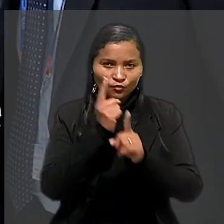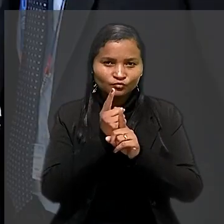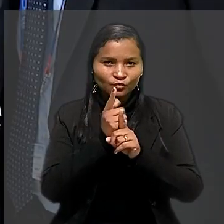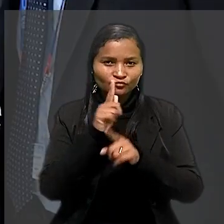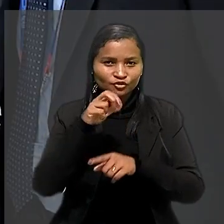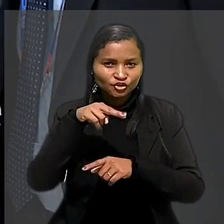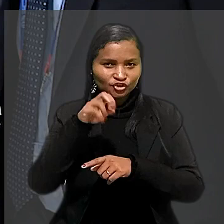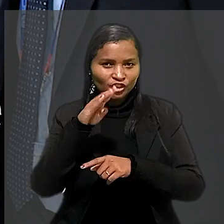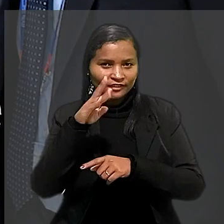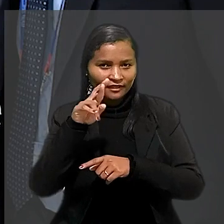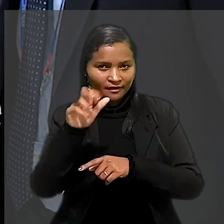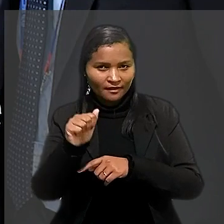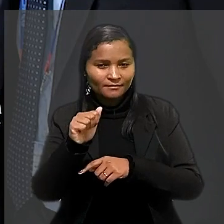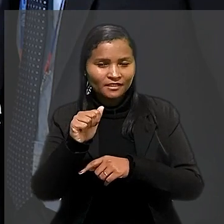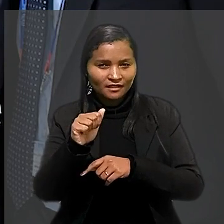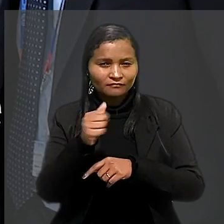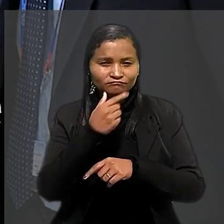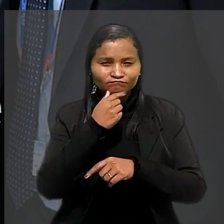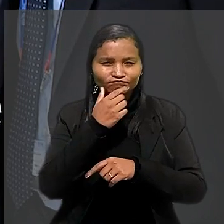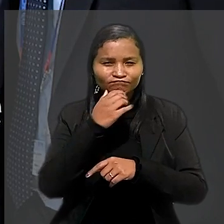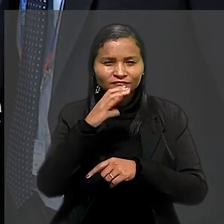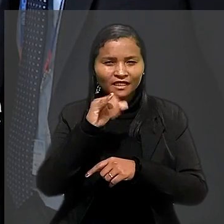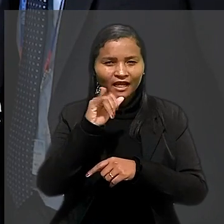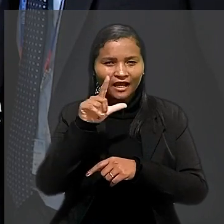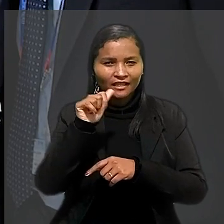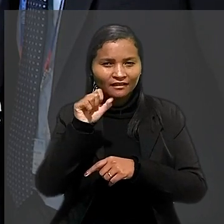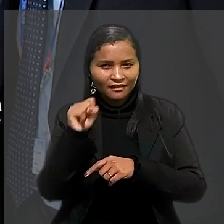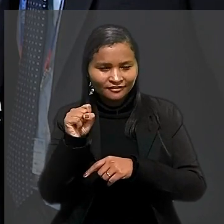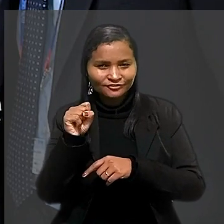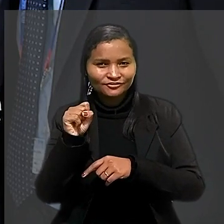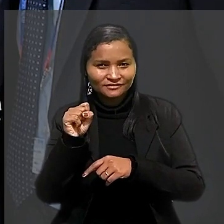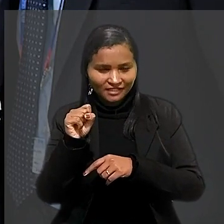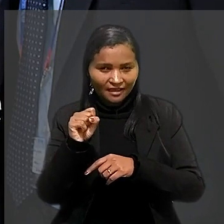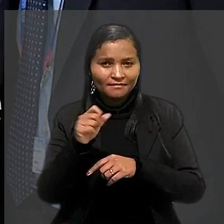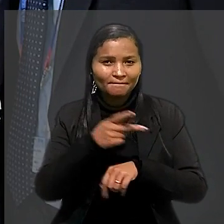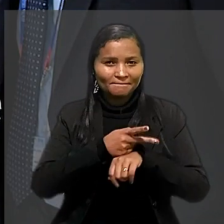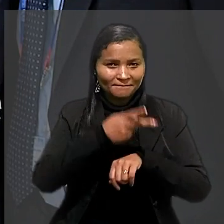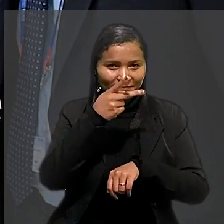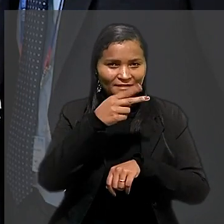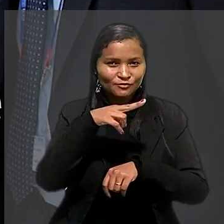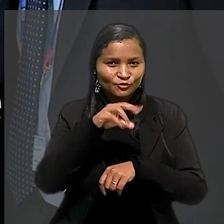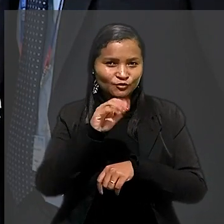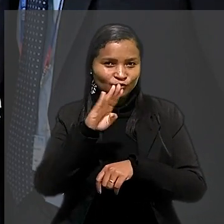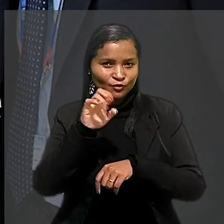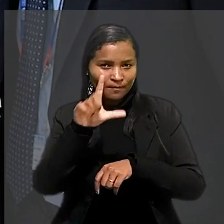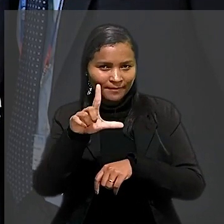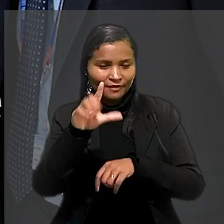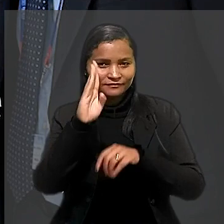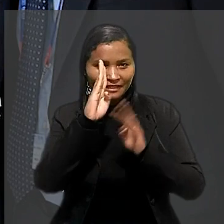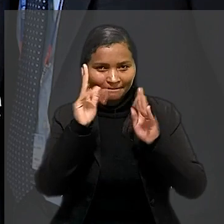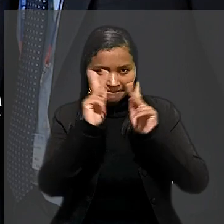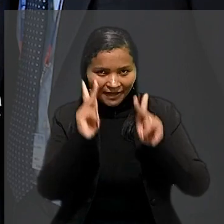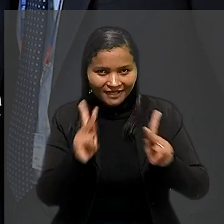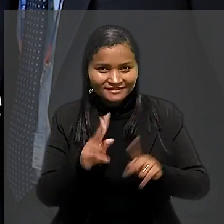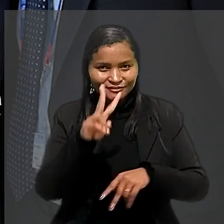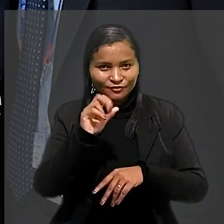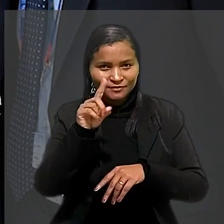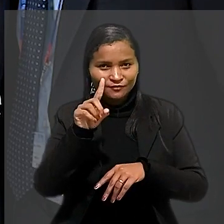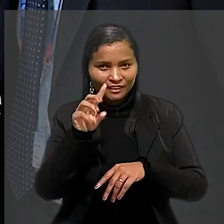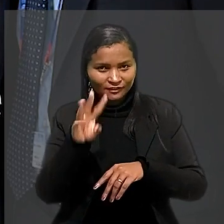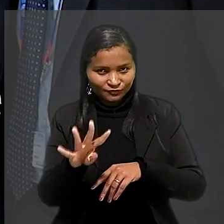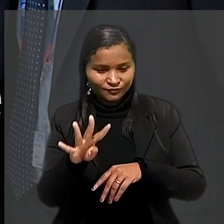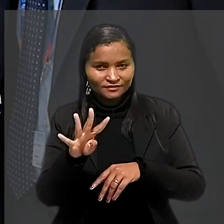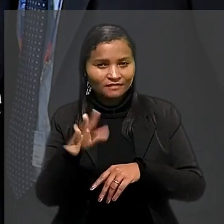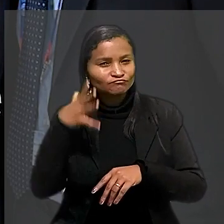Corrêa, se encontrou em Genebra, na Suíça, com Kailash Satyarthi, Prêmio Nobel da Paz de 2014. Durante discurso